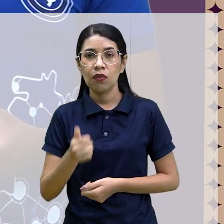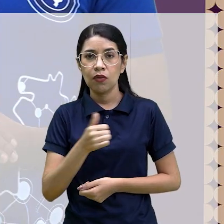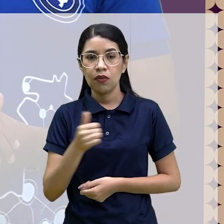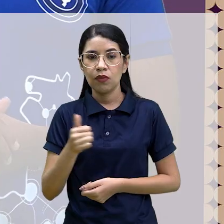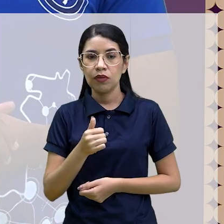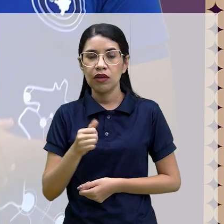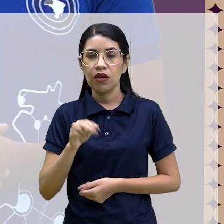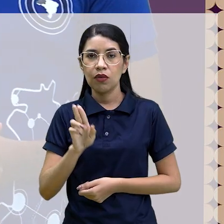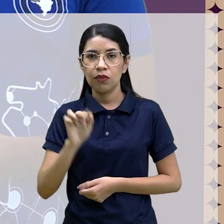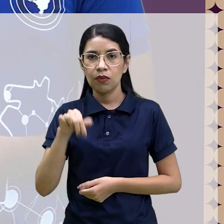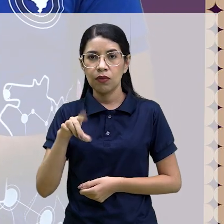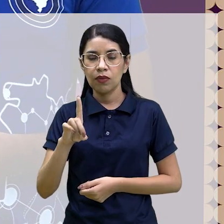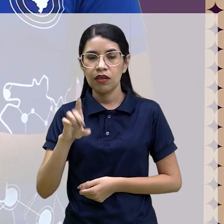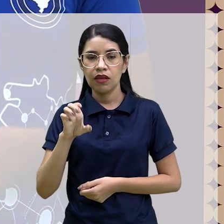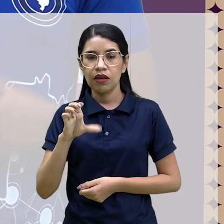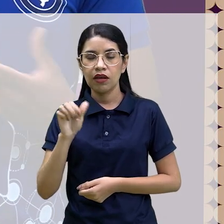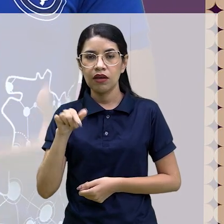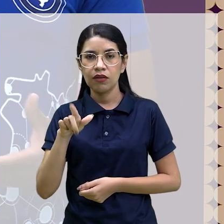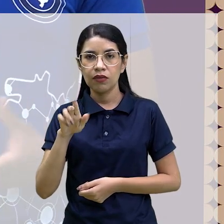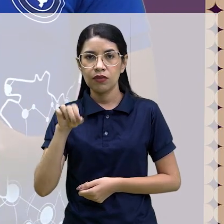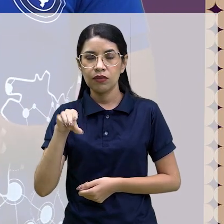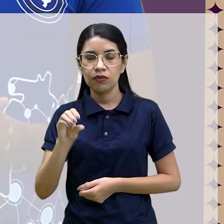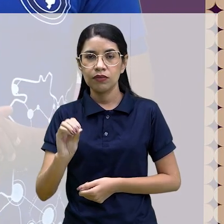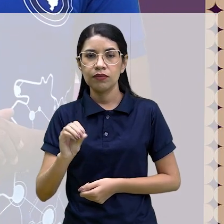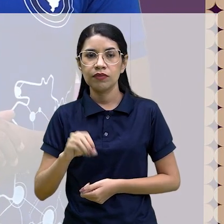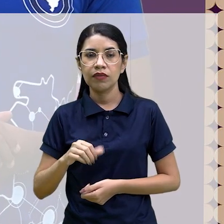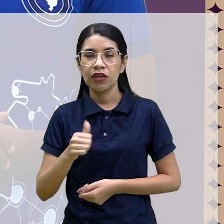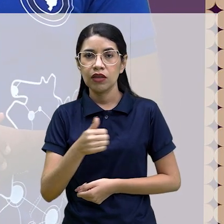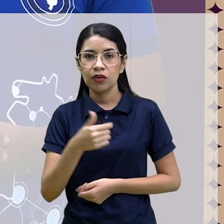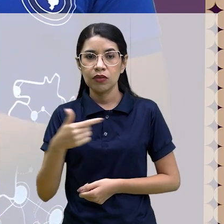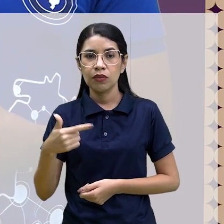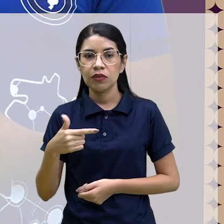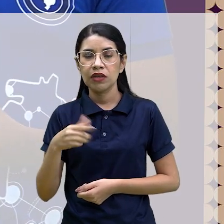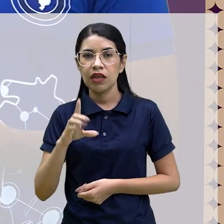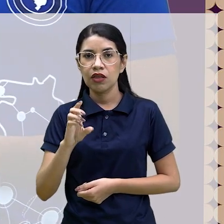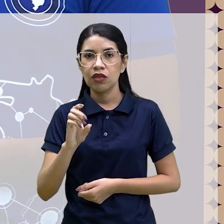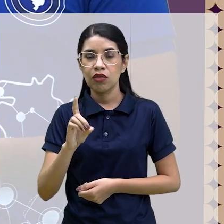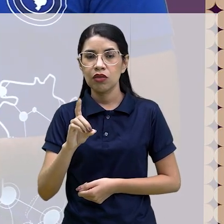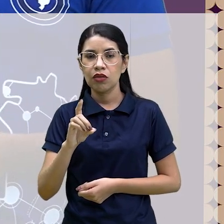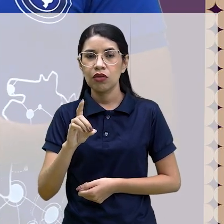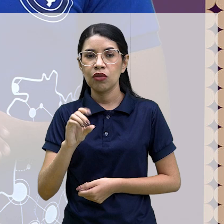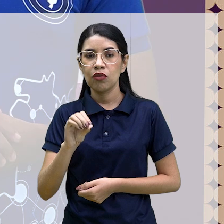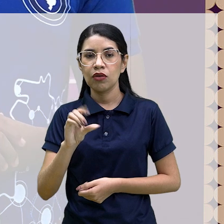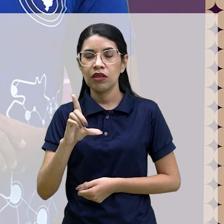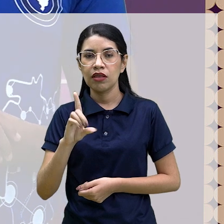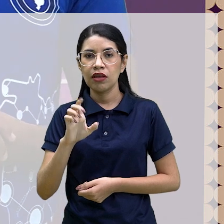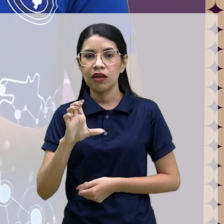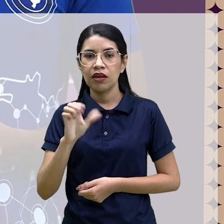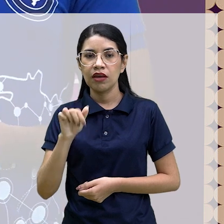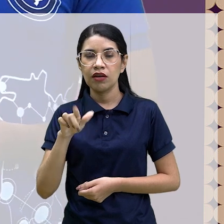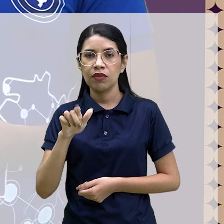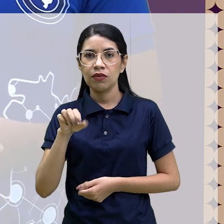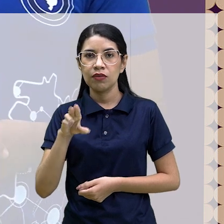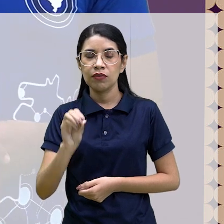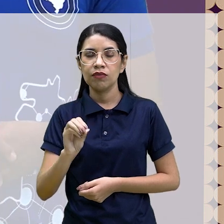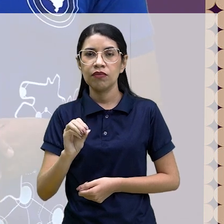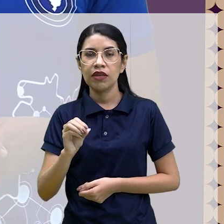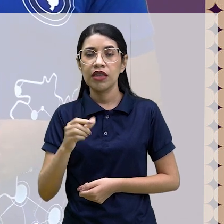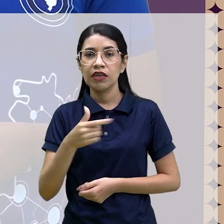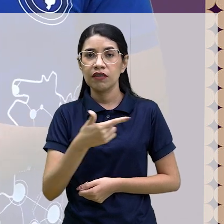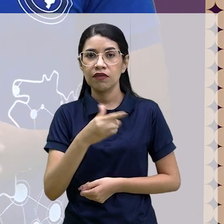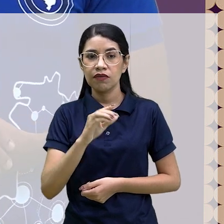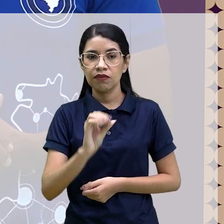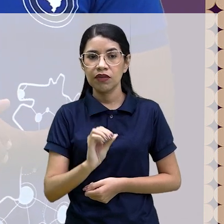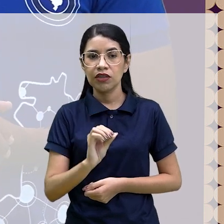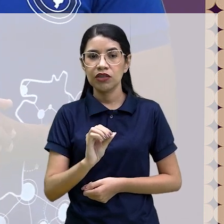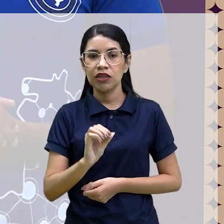um decágono. Quando tem 12 lados, é o dodecágono. E quando tem 20 lados,